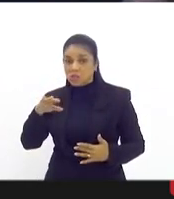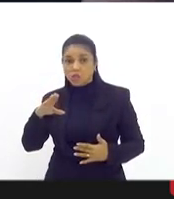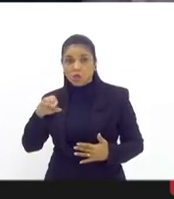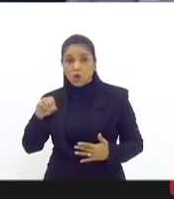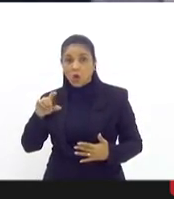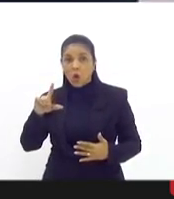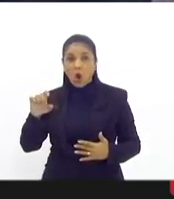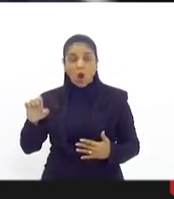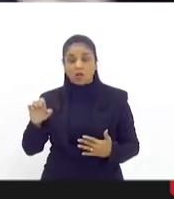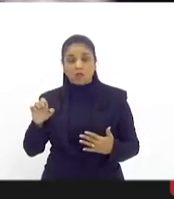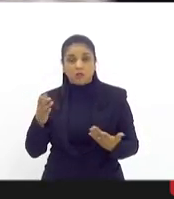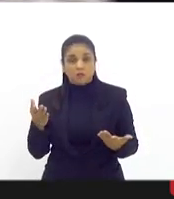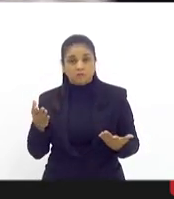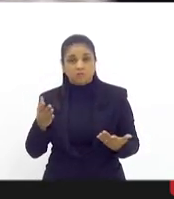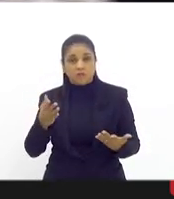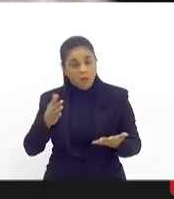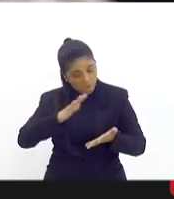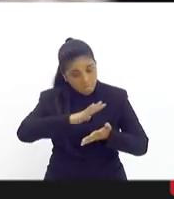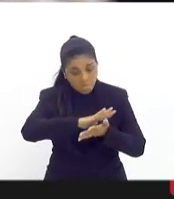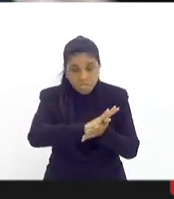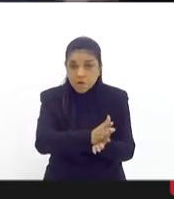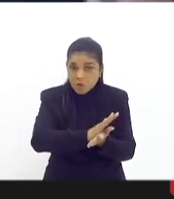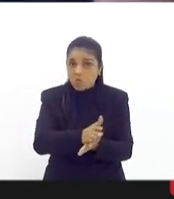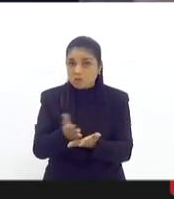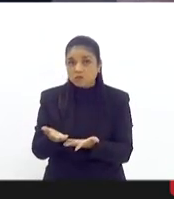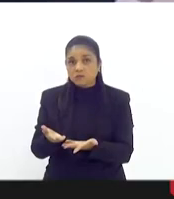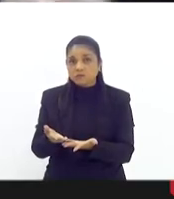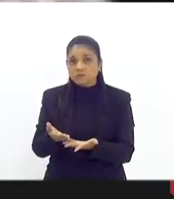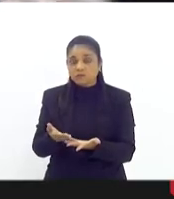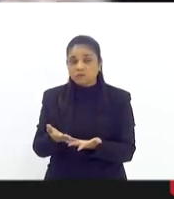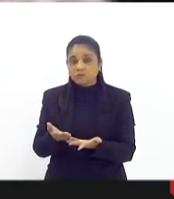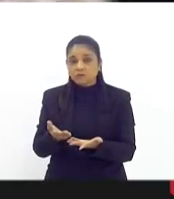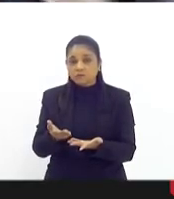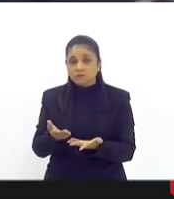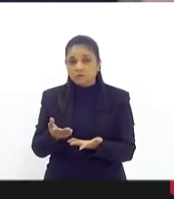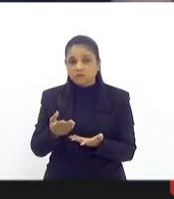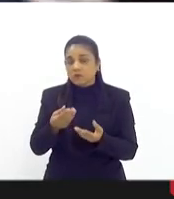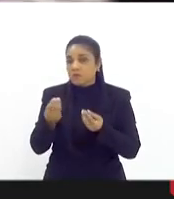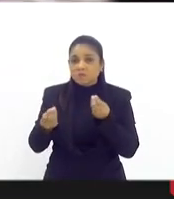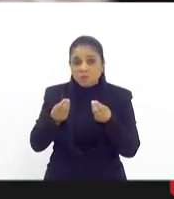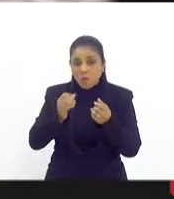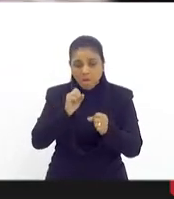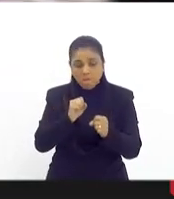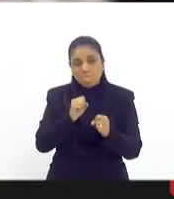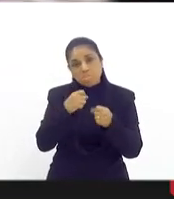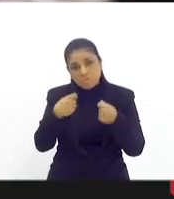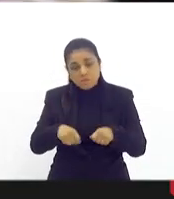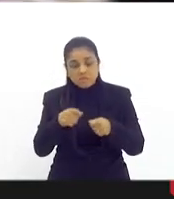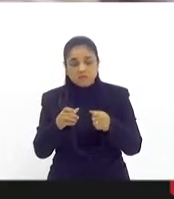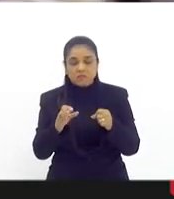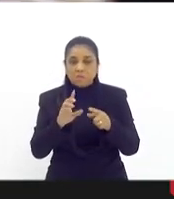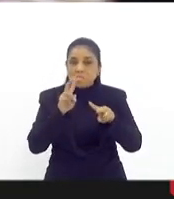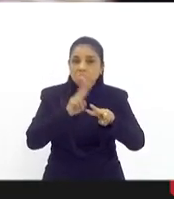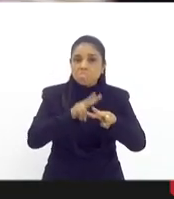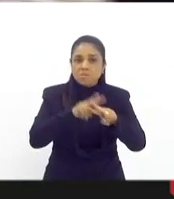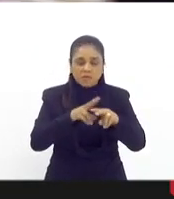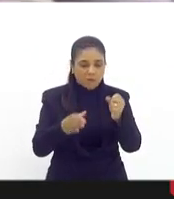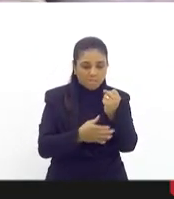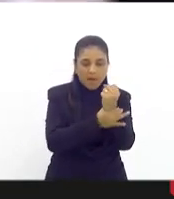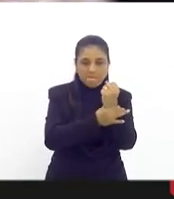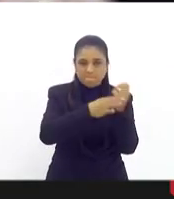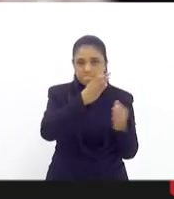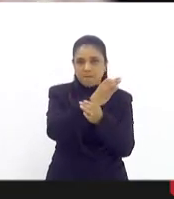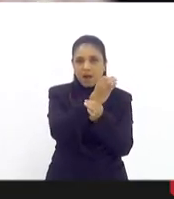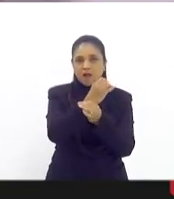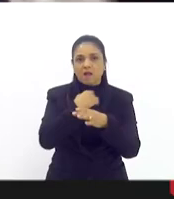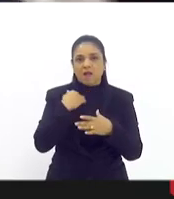ato de extremo preconceito, que é inadmissível que esse cara não tenha saído algemado dali. Porque se ele tivesse pintado a cara